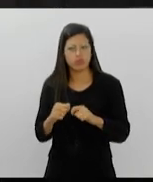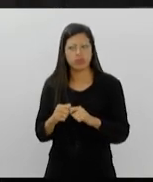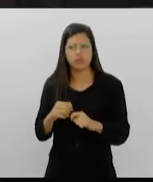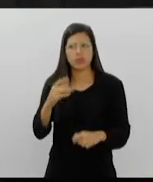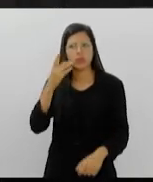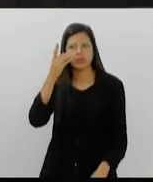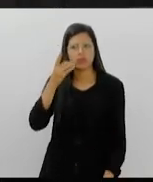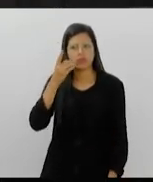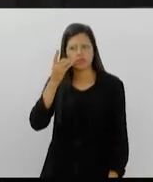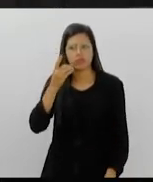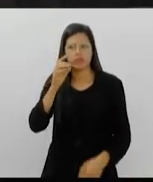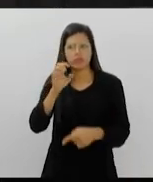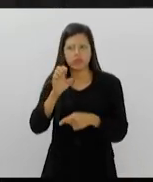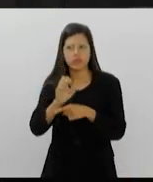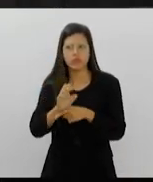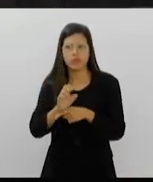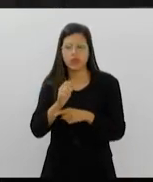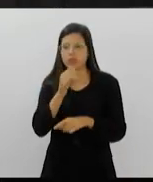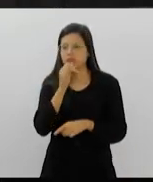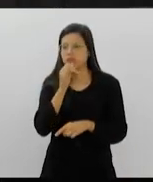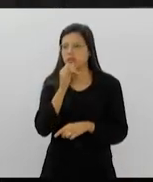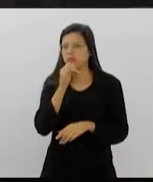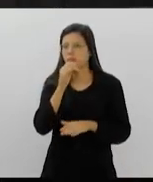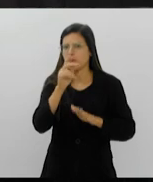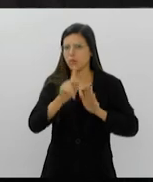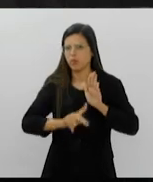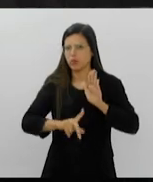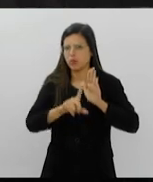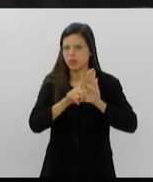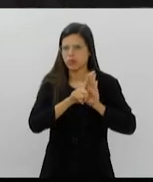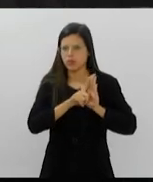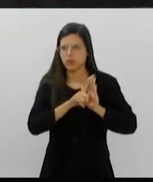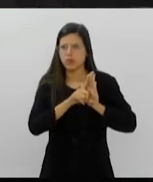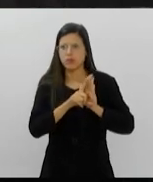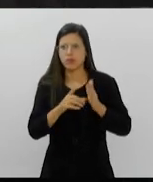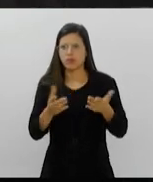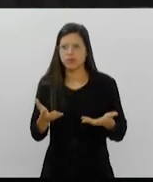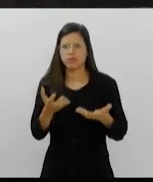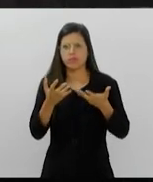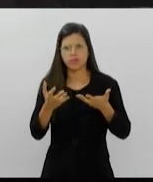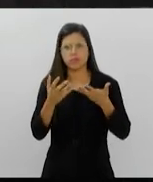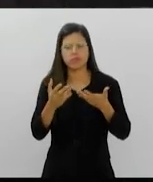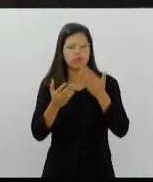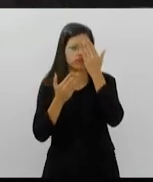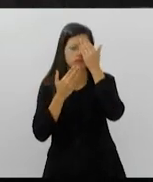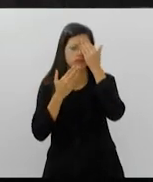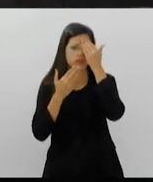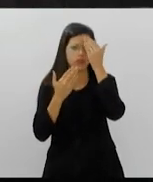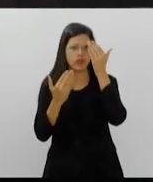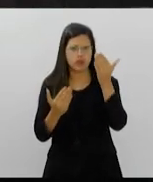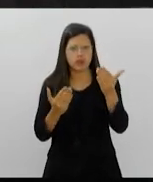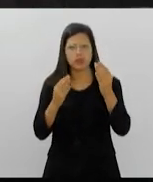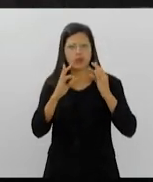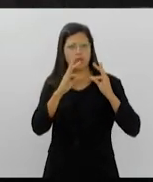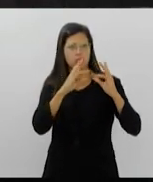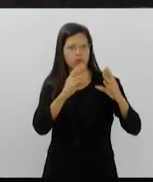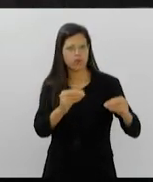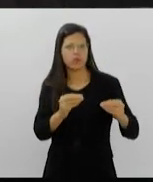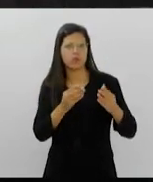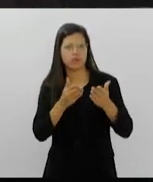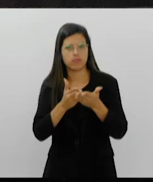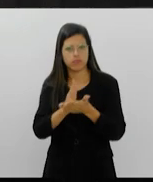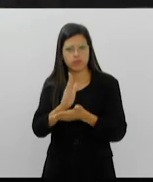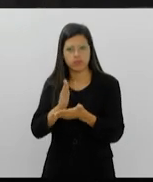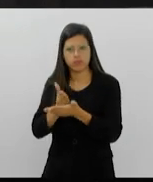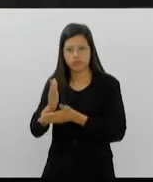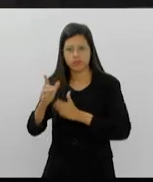estadual, como, por exemplo, os projetos de lei, no qual eu quero aqui agradecer a todos que aprovaram